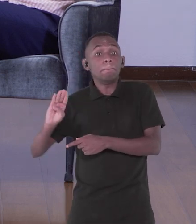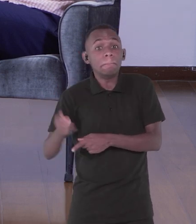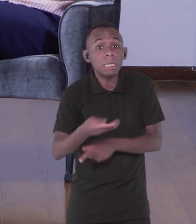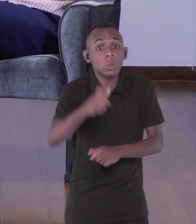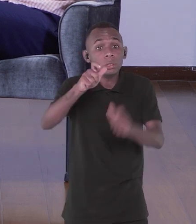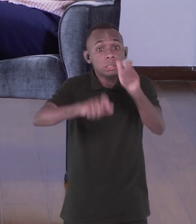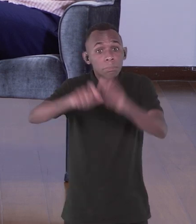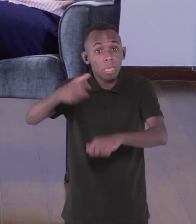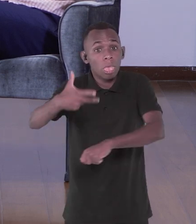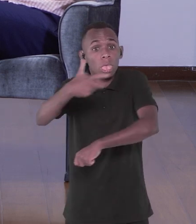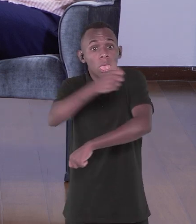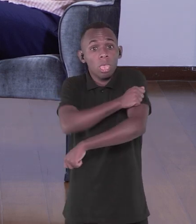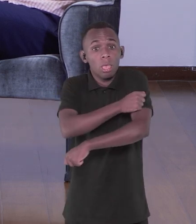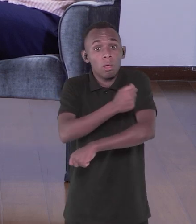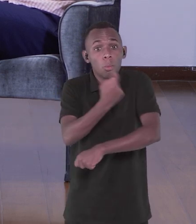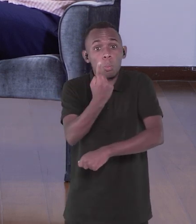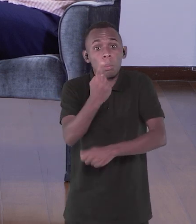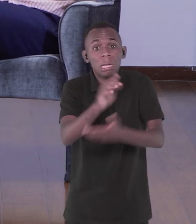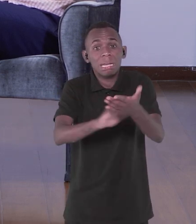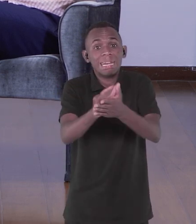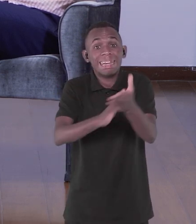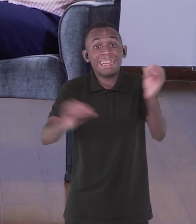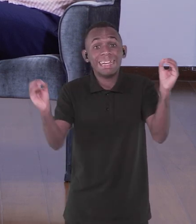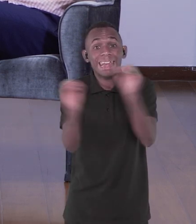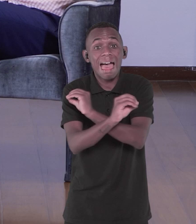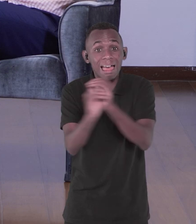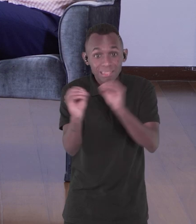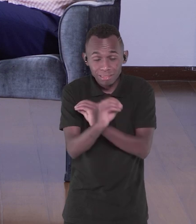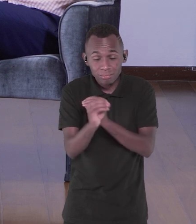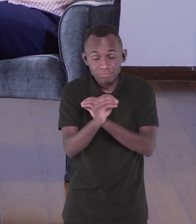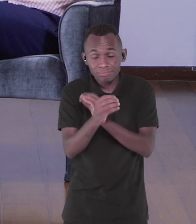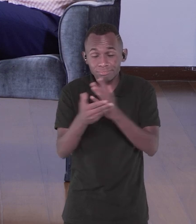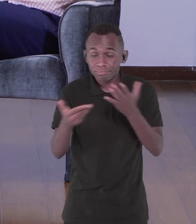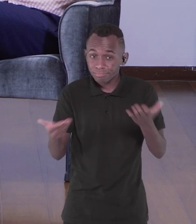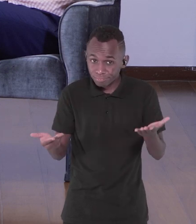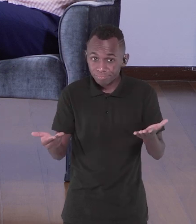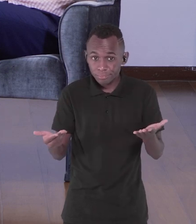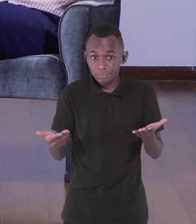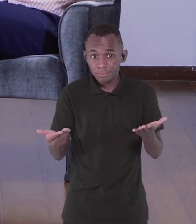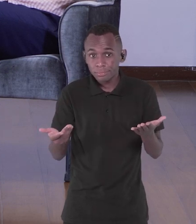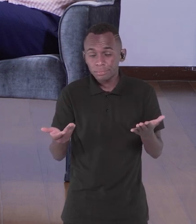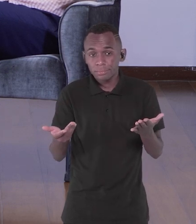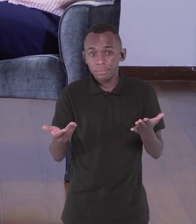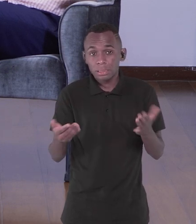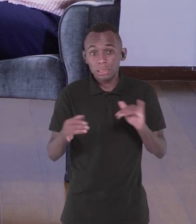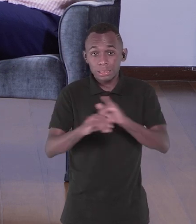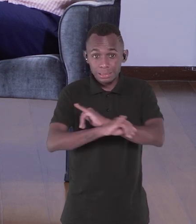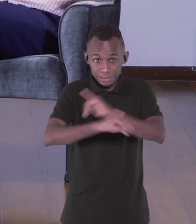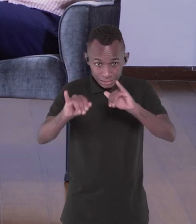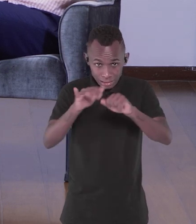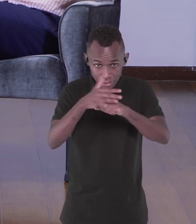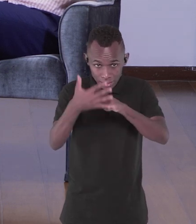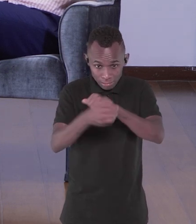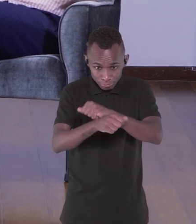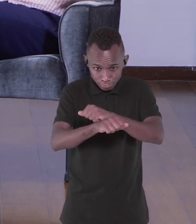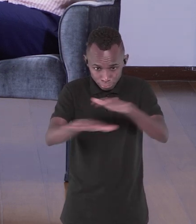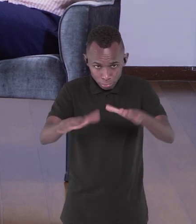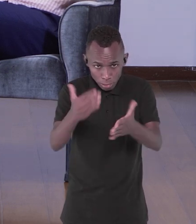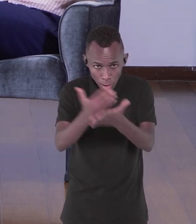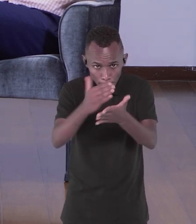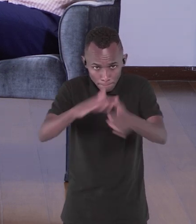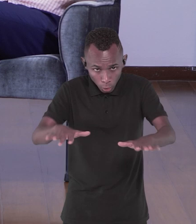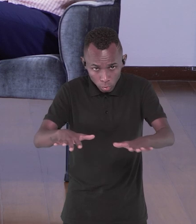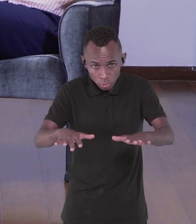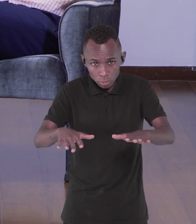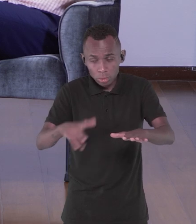tomaram nenhuma vacina. Nenhuma vacina. Então, dizer que a pandemia terminou e falar para